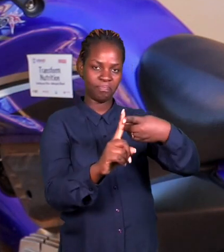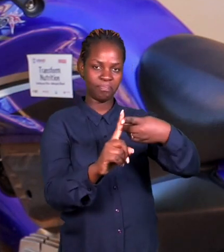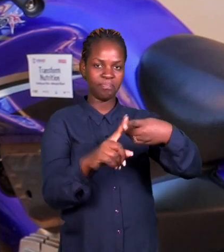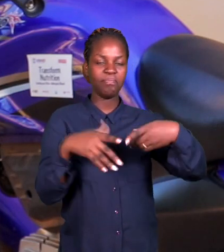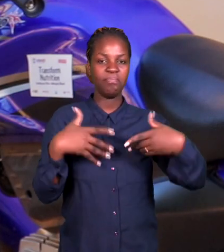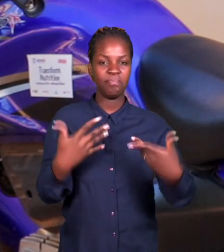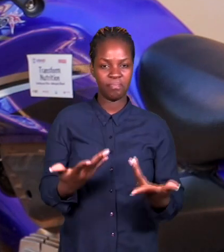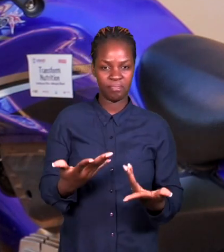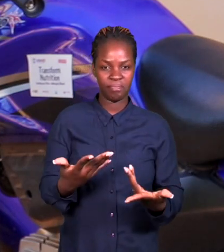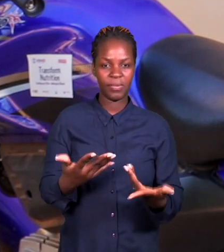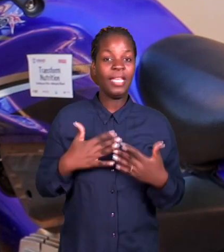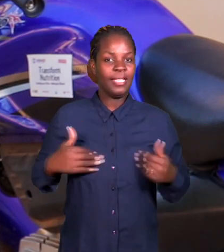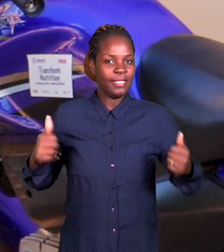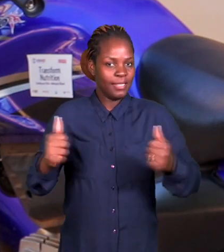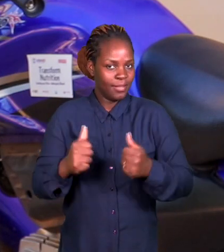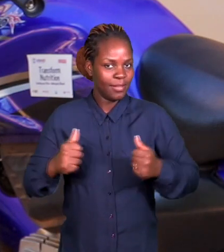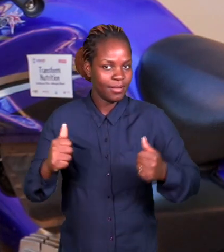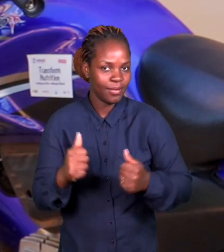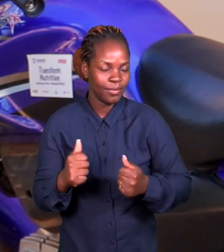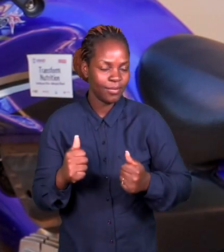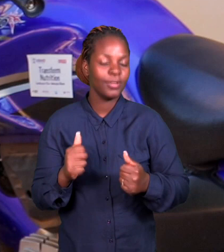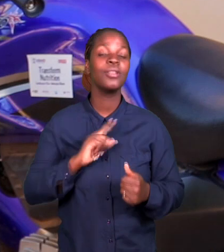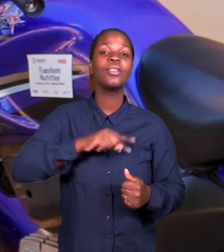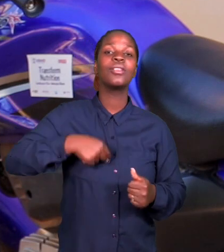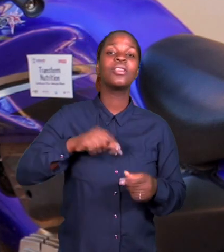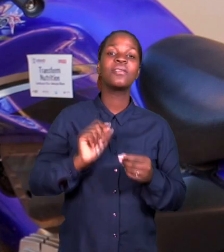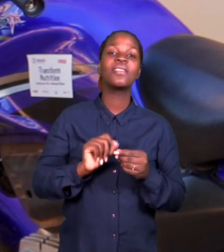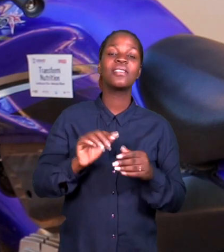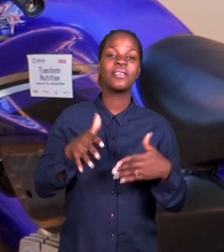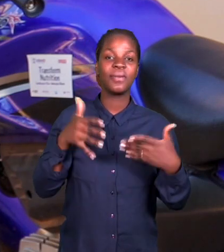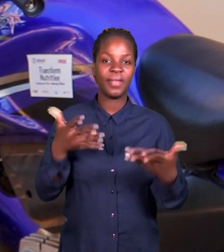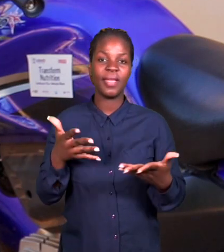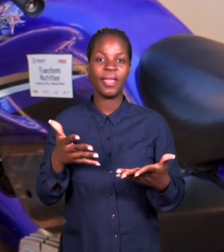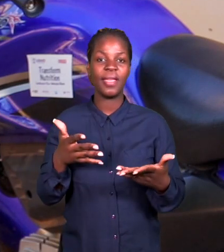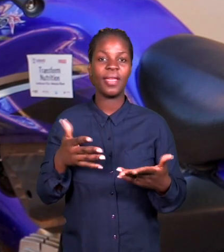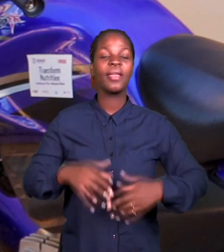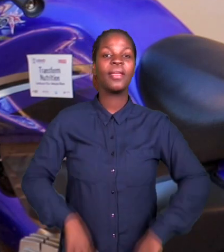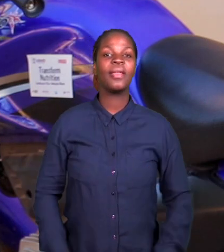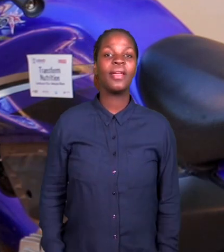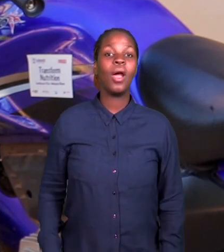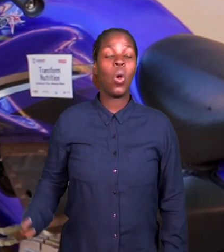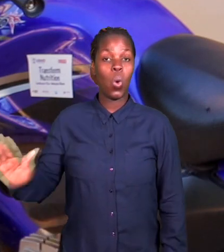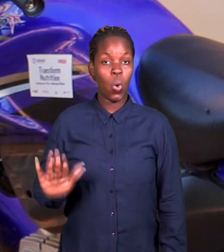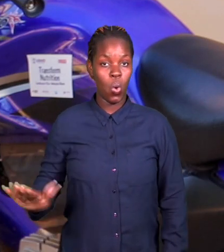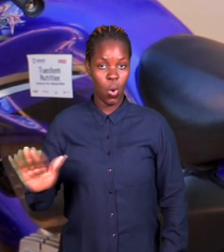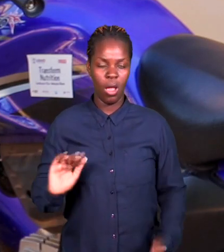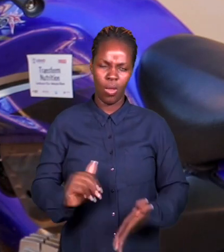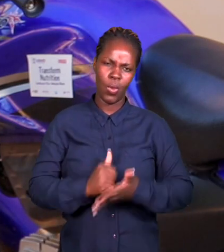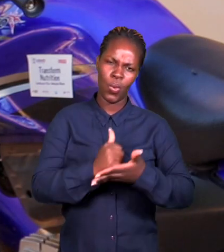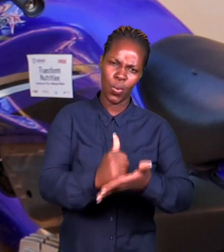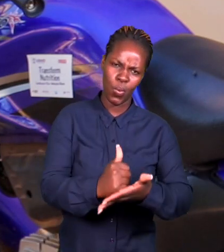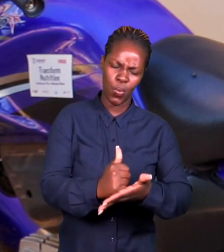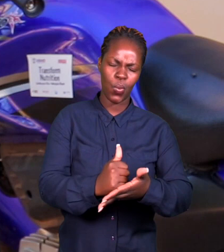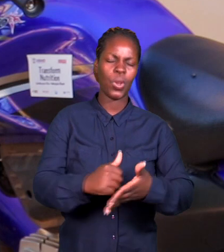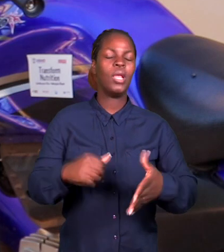4 setores. O primeiro setor fundamental é a questão da saúde, em que nós temos intervenções a nível